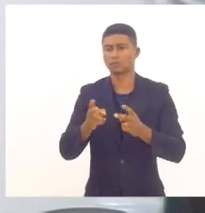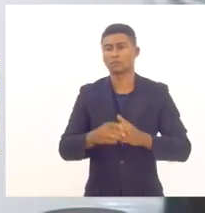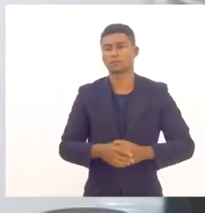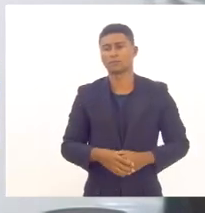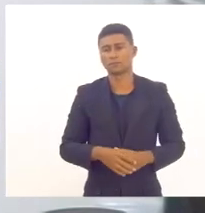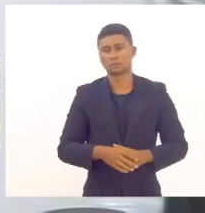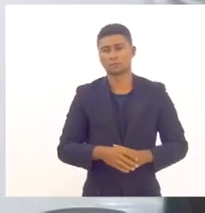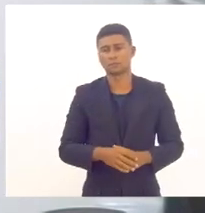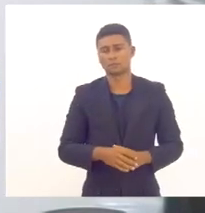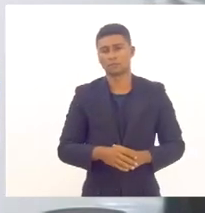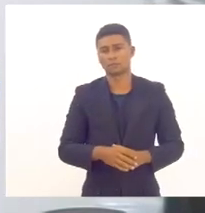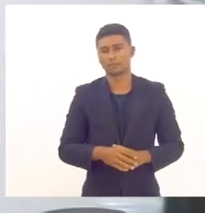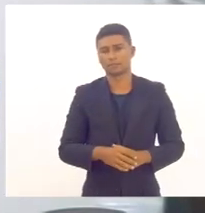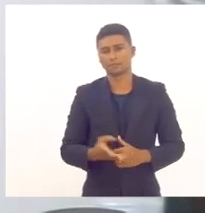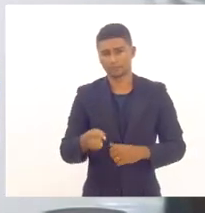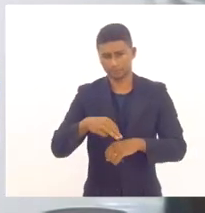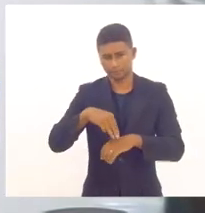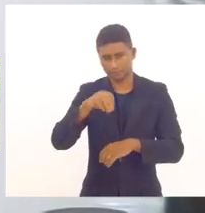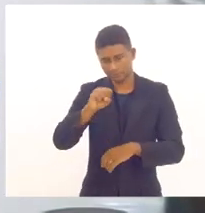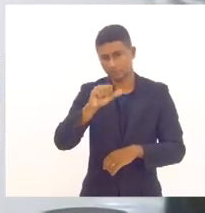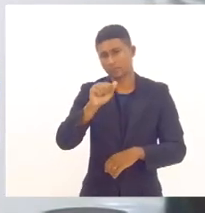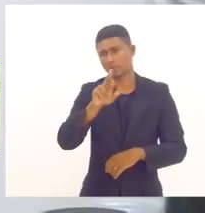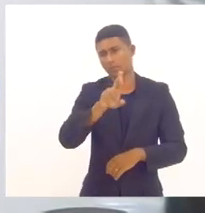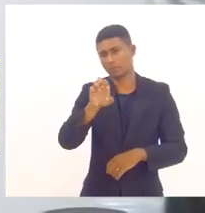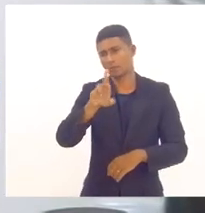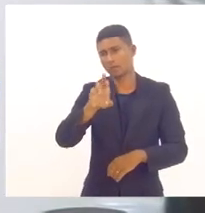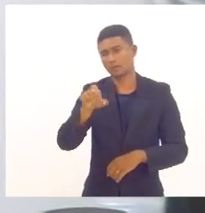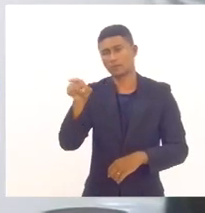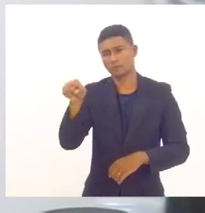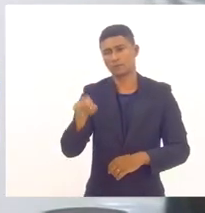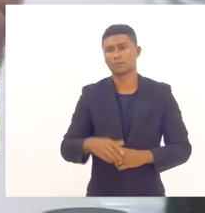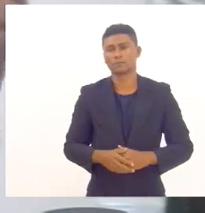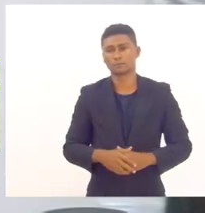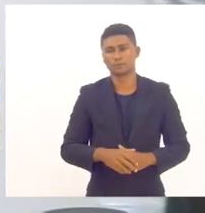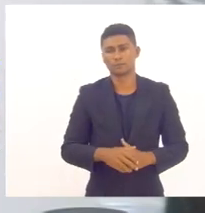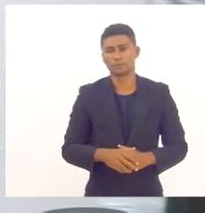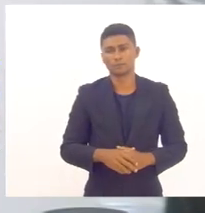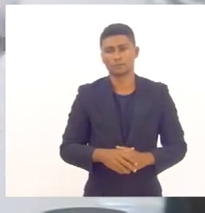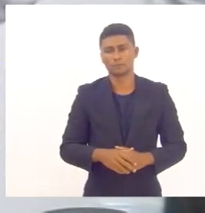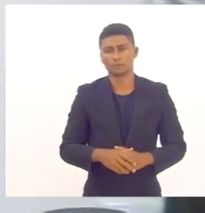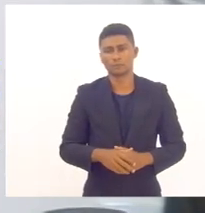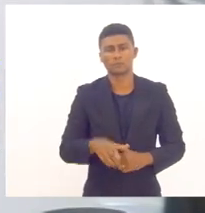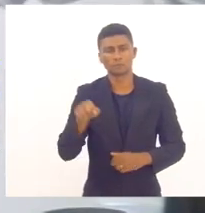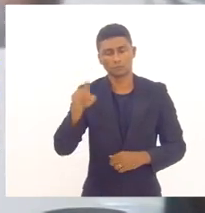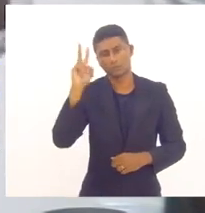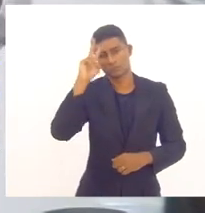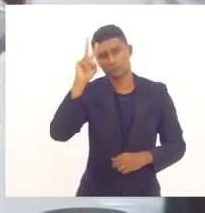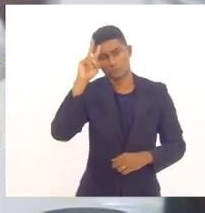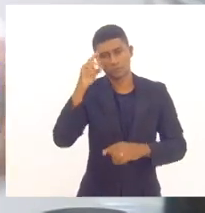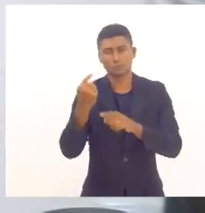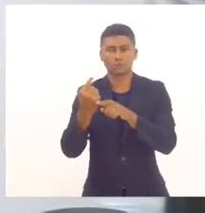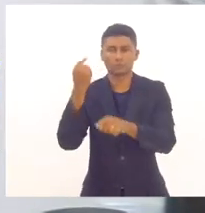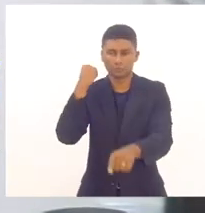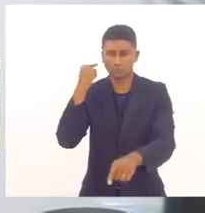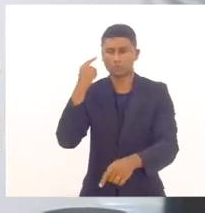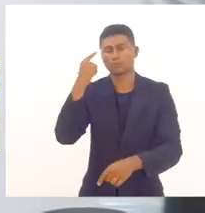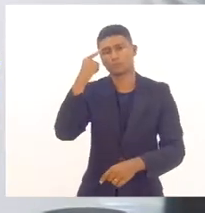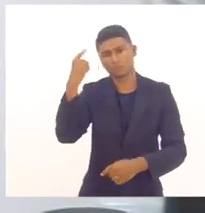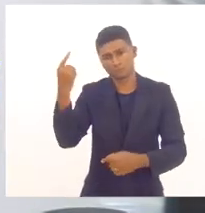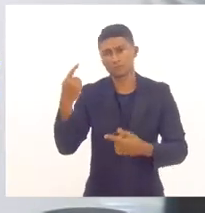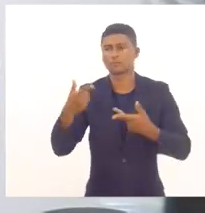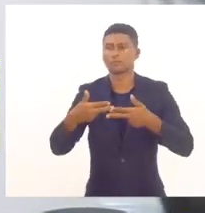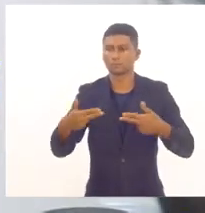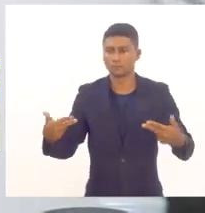O mestre Arerê, ele fez um resgate histórico de vários